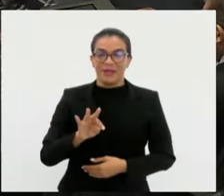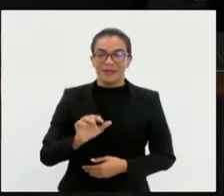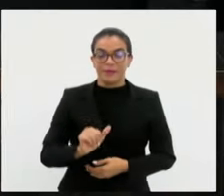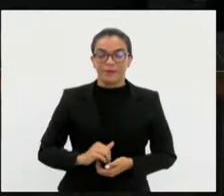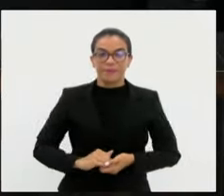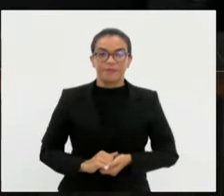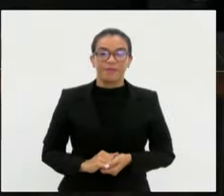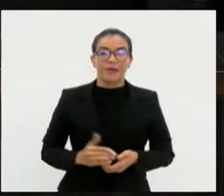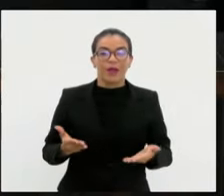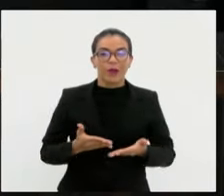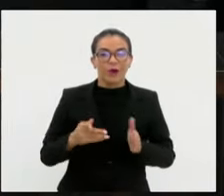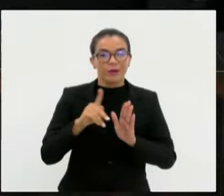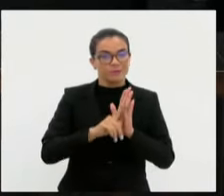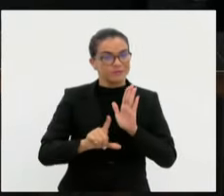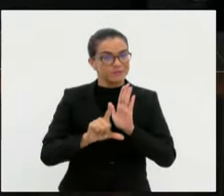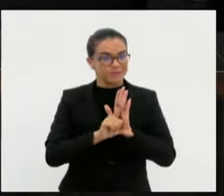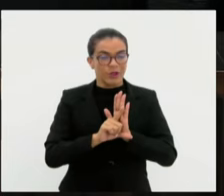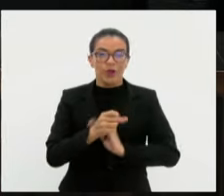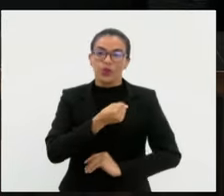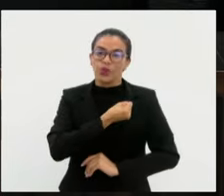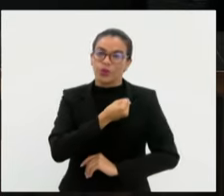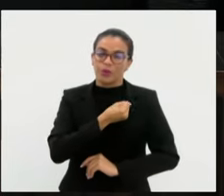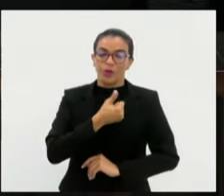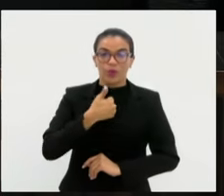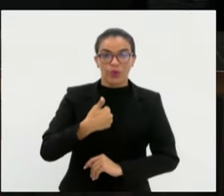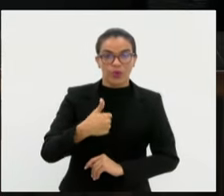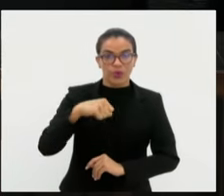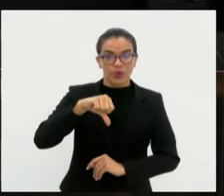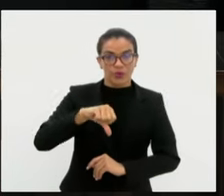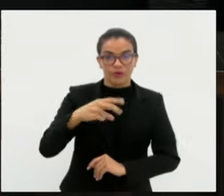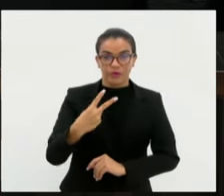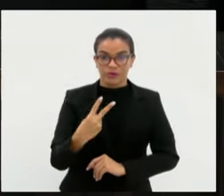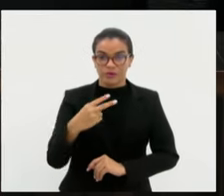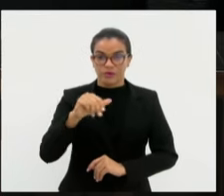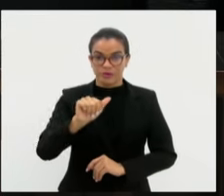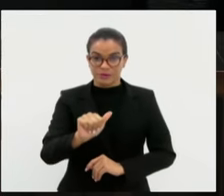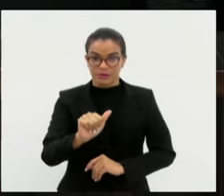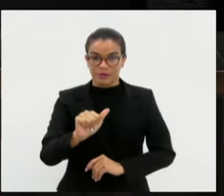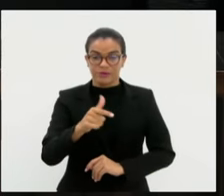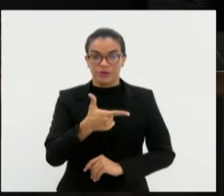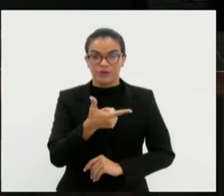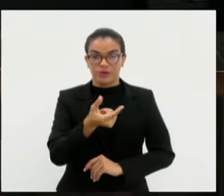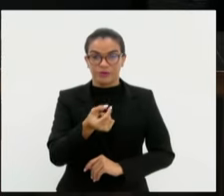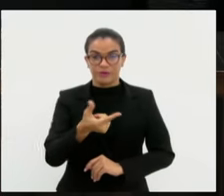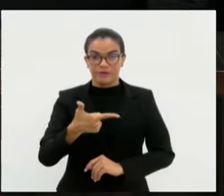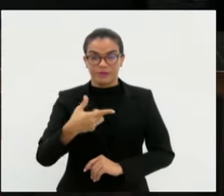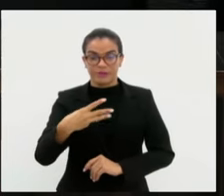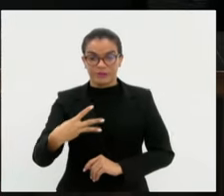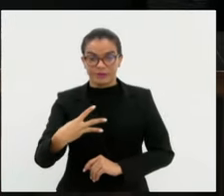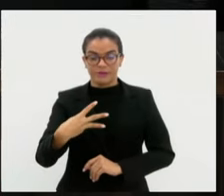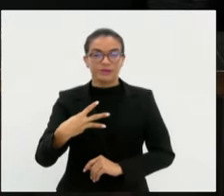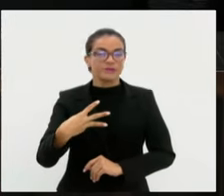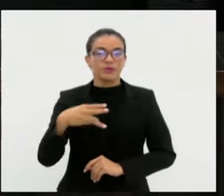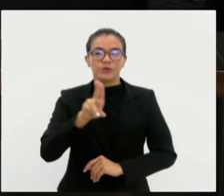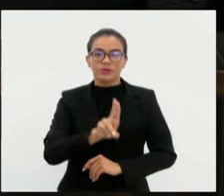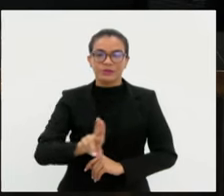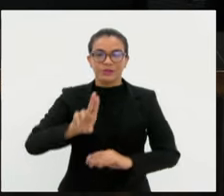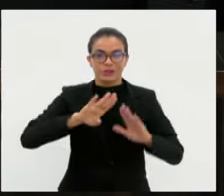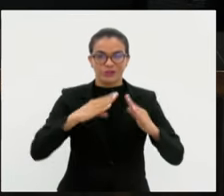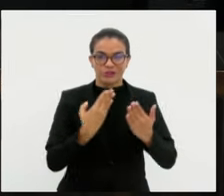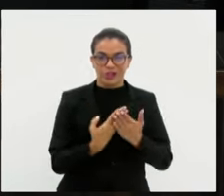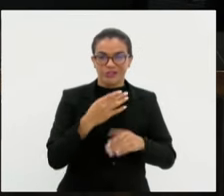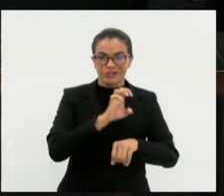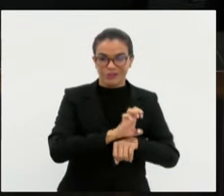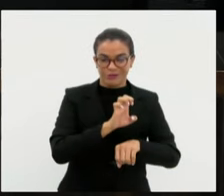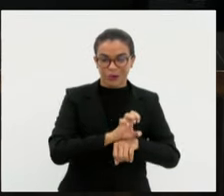Retornando então ao projeto 192A de 2023, de utilização das escolas da rede pública estadual de